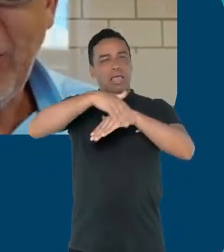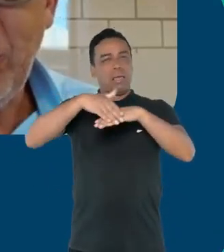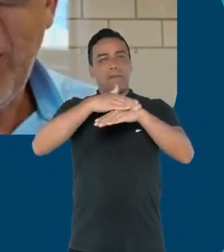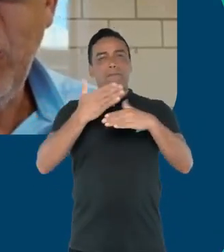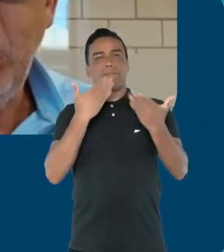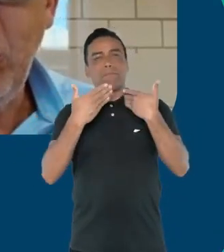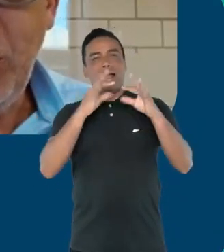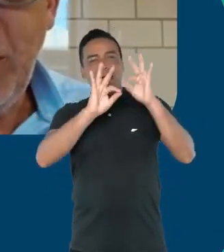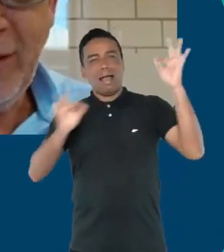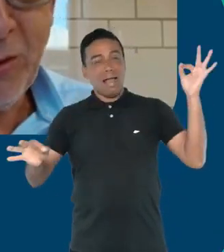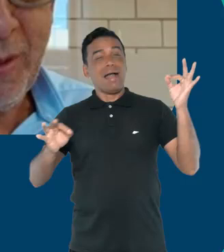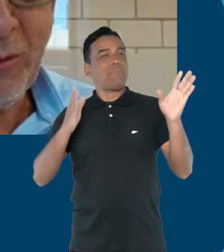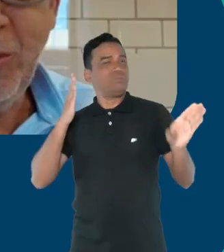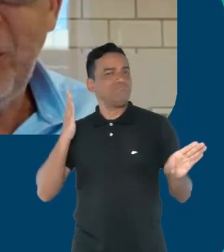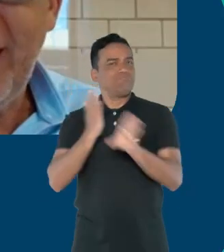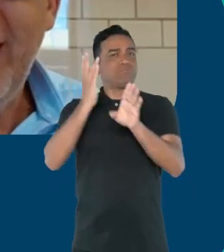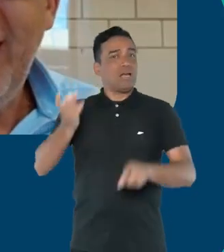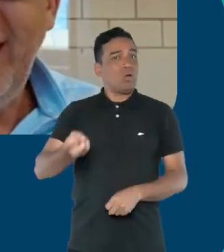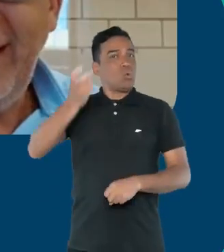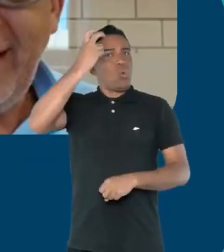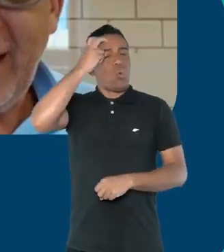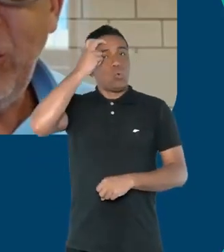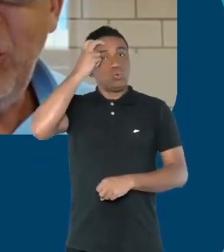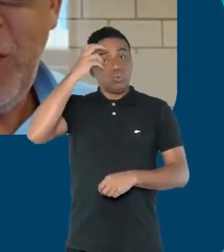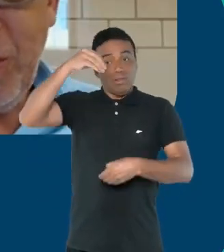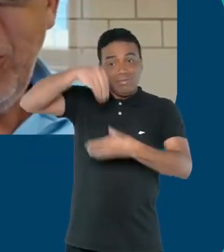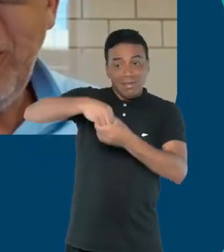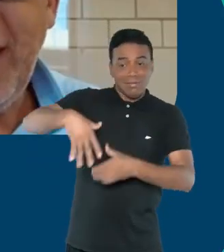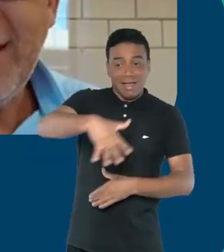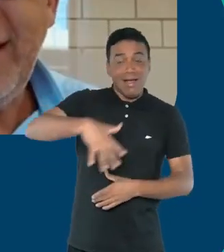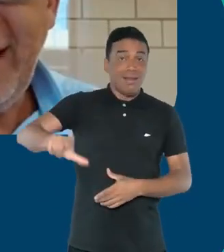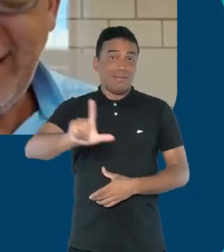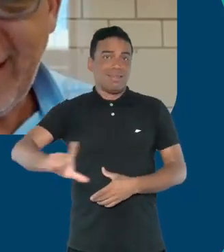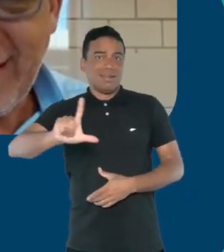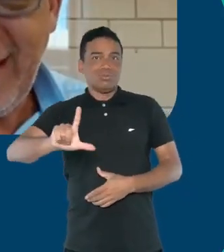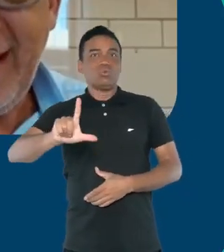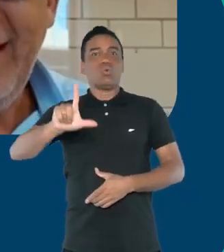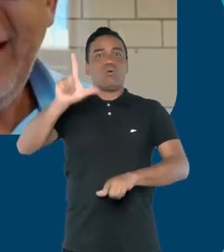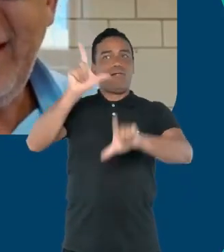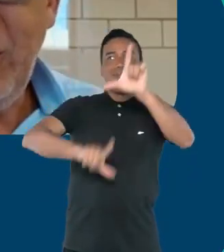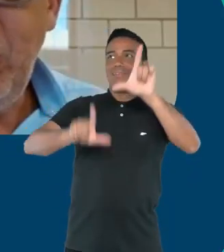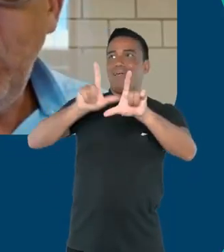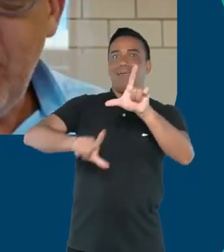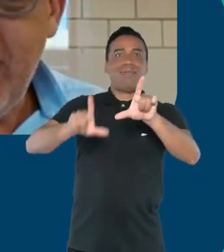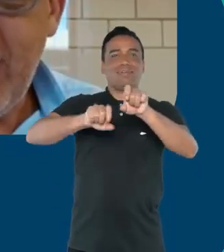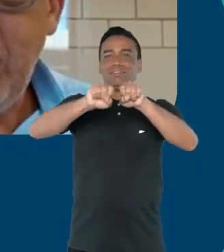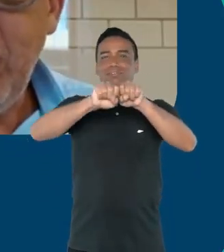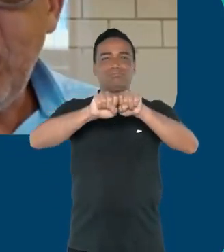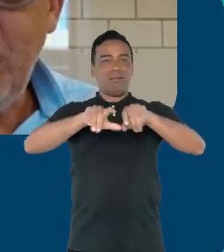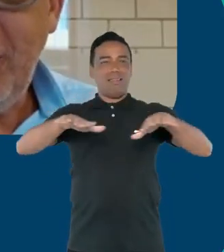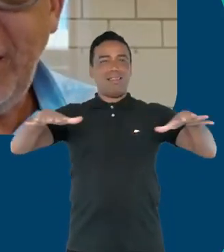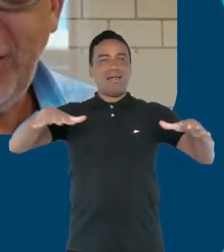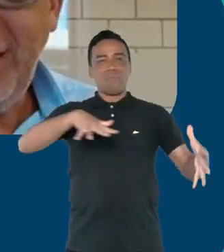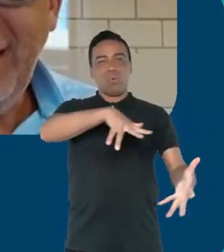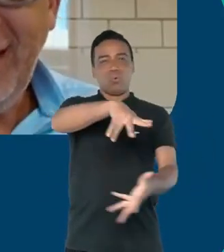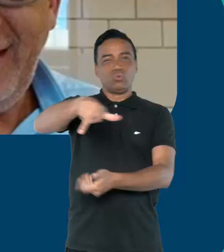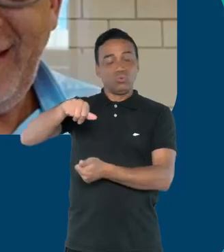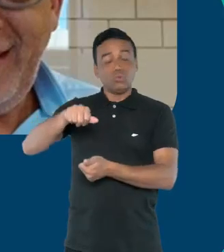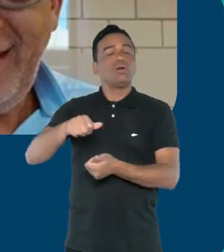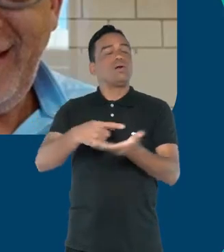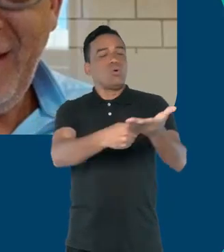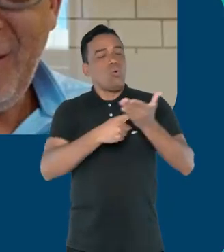grande impacto para a cultura e sobretudo para a literatura e para o mundo das letras, né? Então, muito obrigado pelo